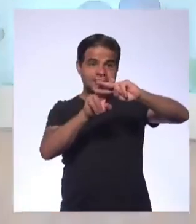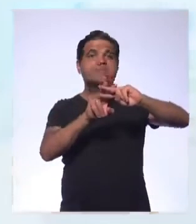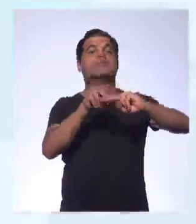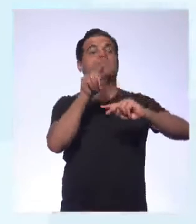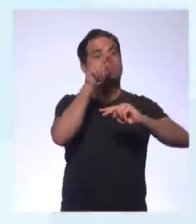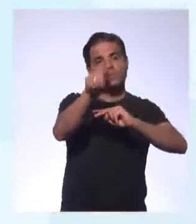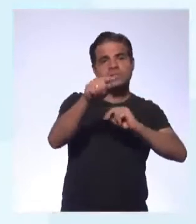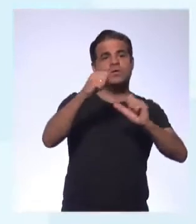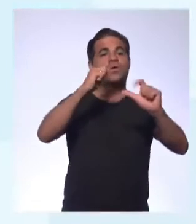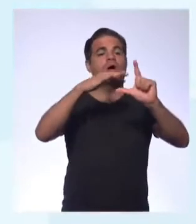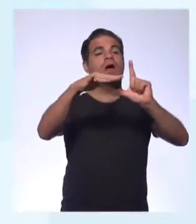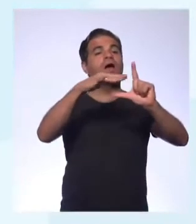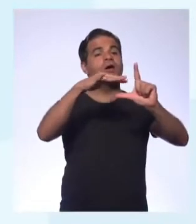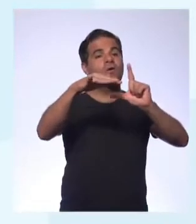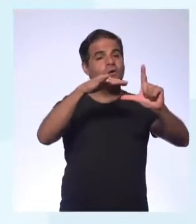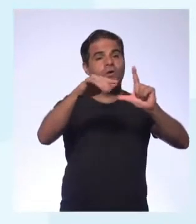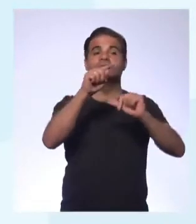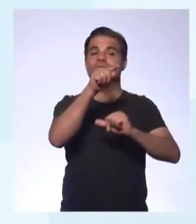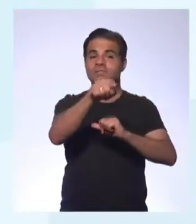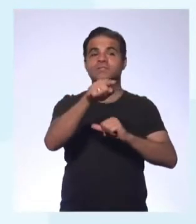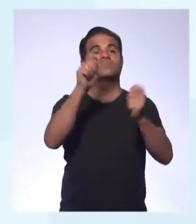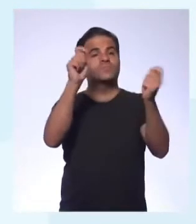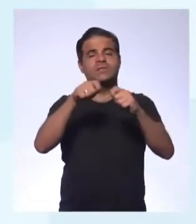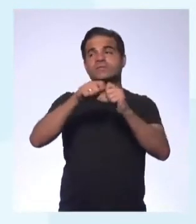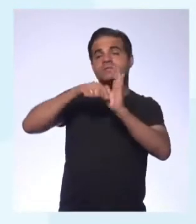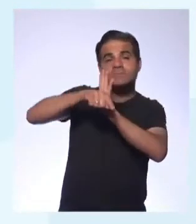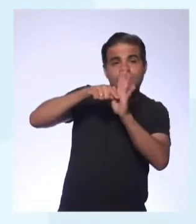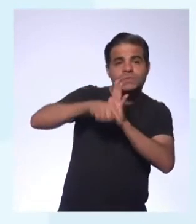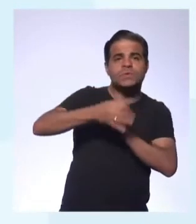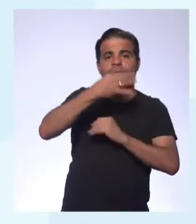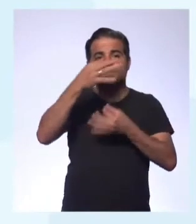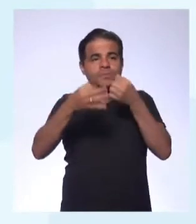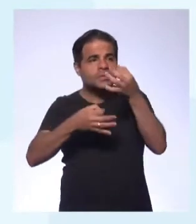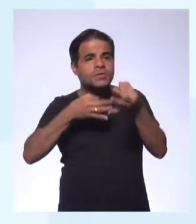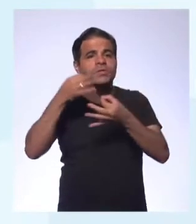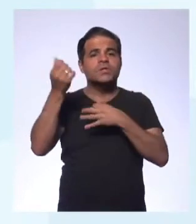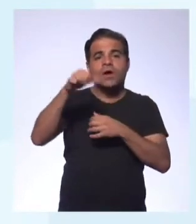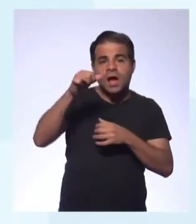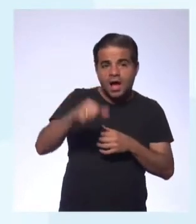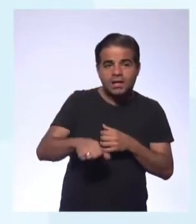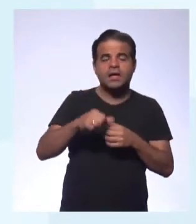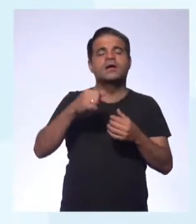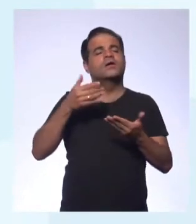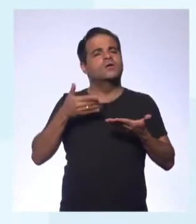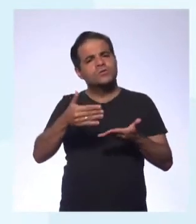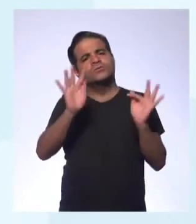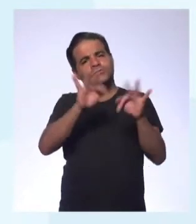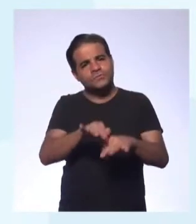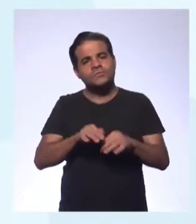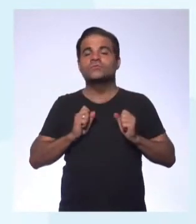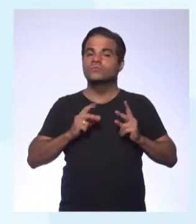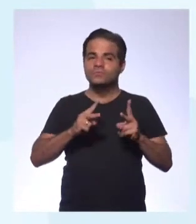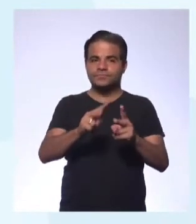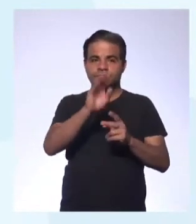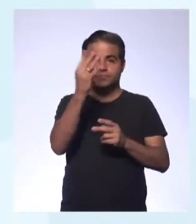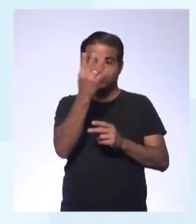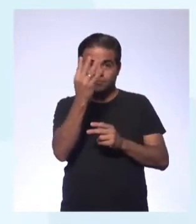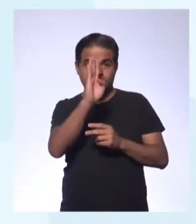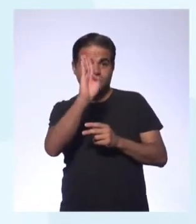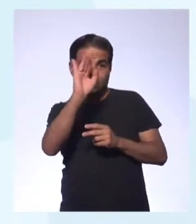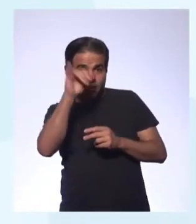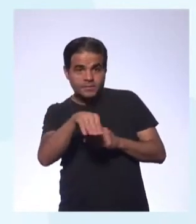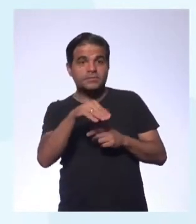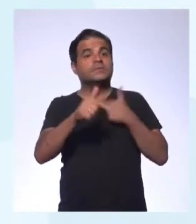Para você, o QR Code, na verdade, para você fazer a análise da aula. Nós estamos no fim, nós vamos continuar aí nesse quarto bimestre aí